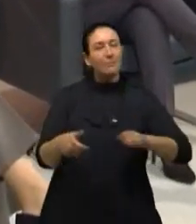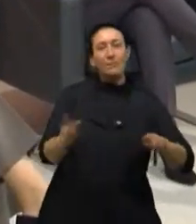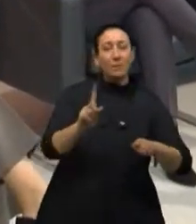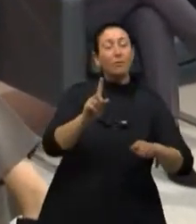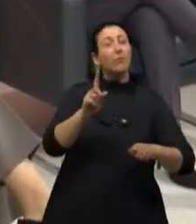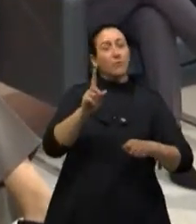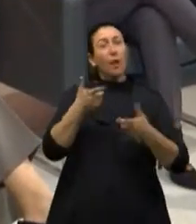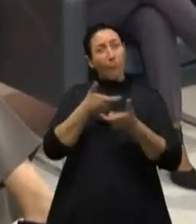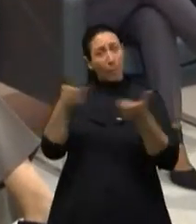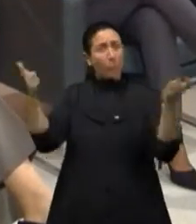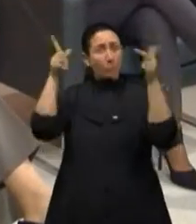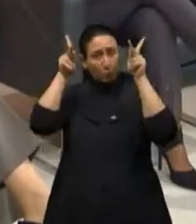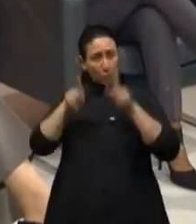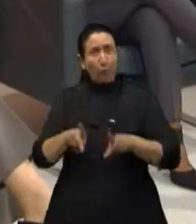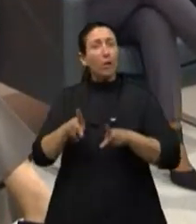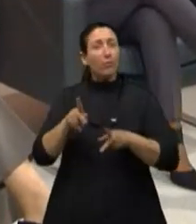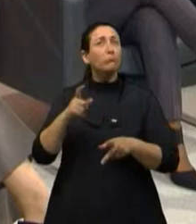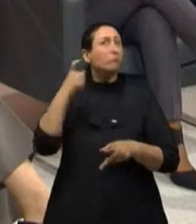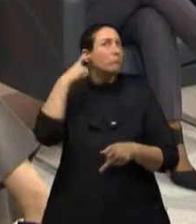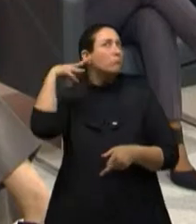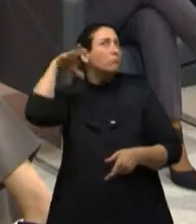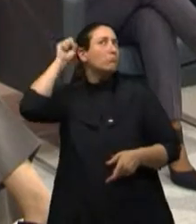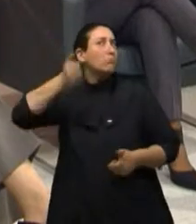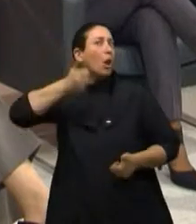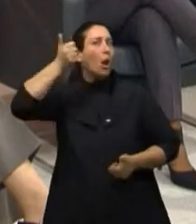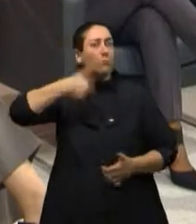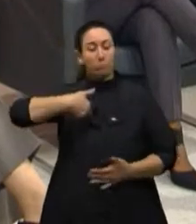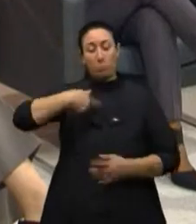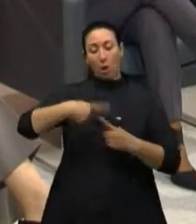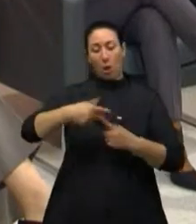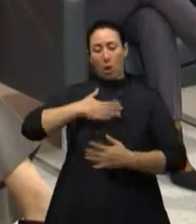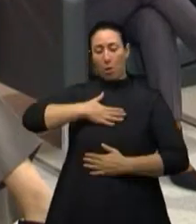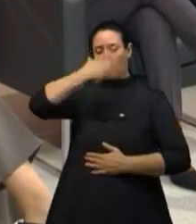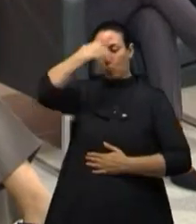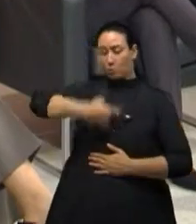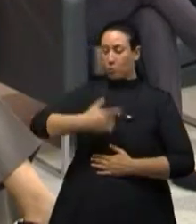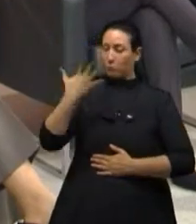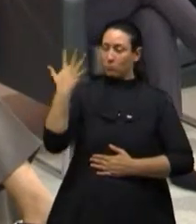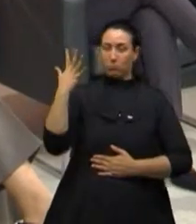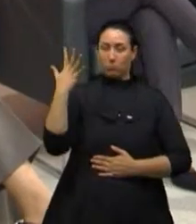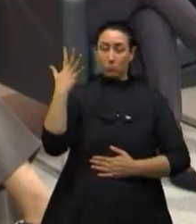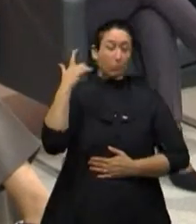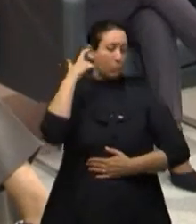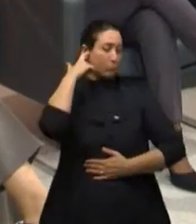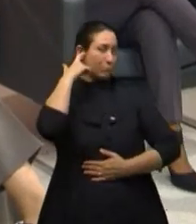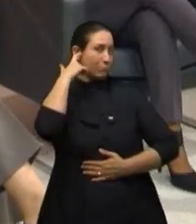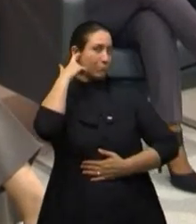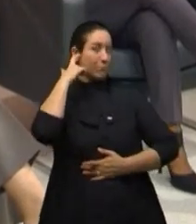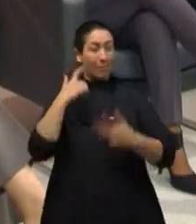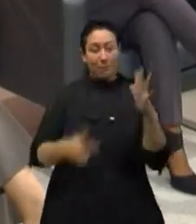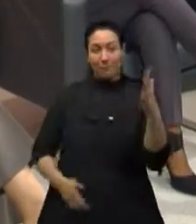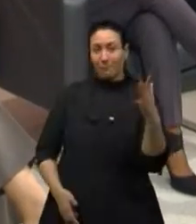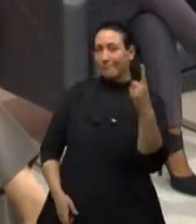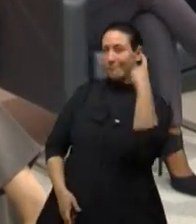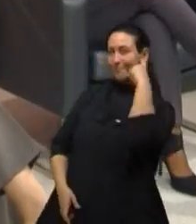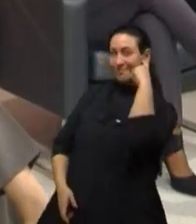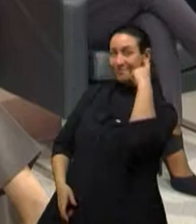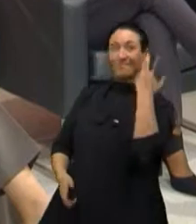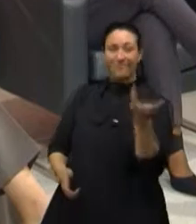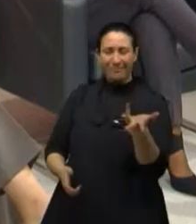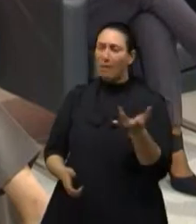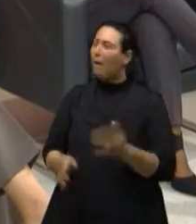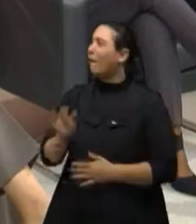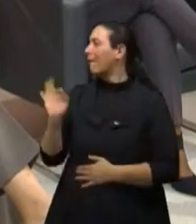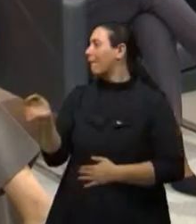destras é a orelha direita também mas existe uma porcentagem que é orelha esquerda olha aí que dado ótimo que eu não